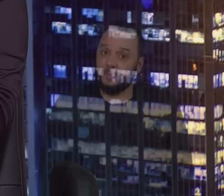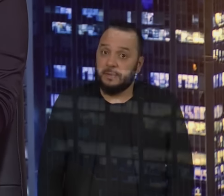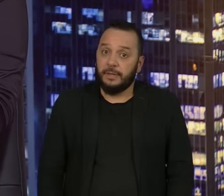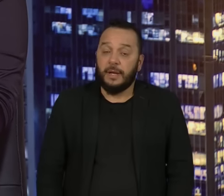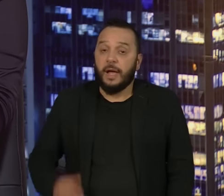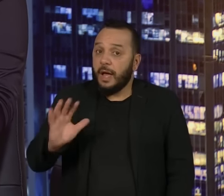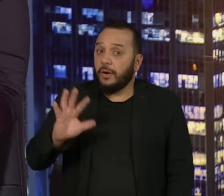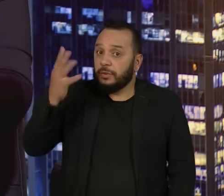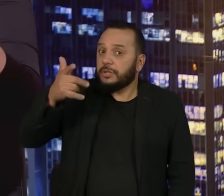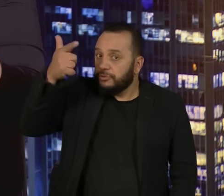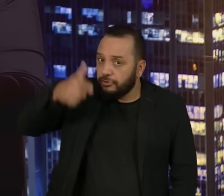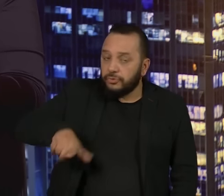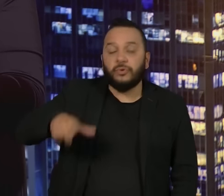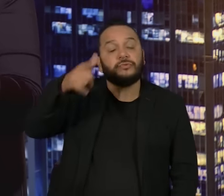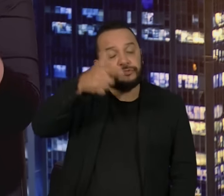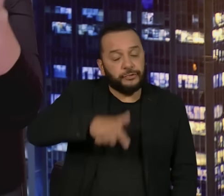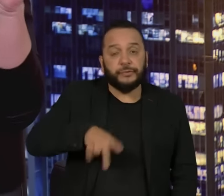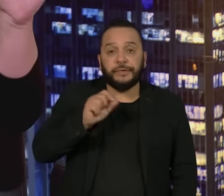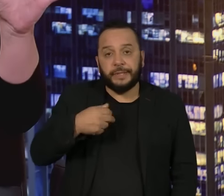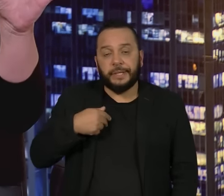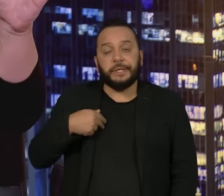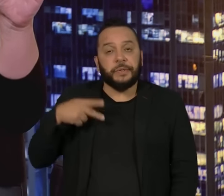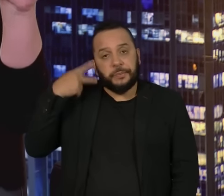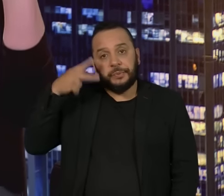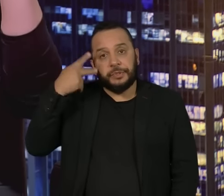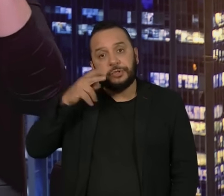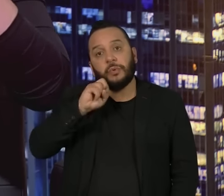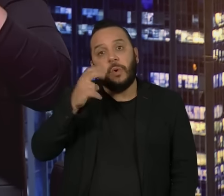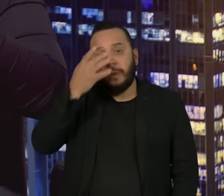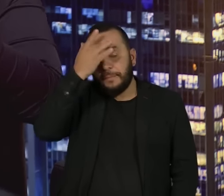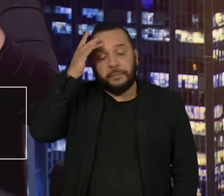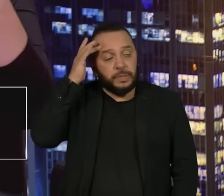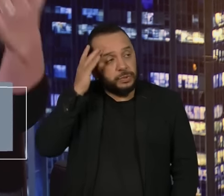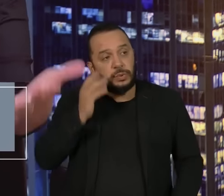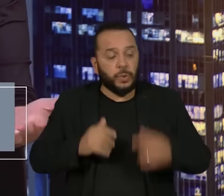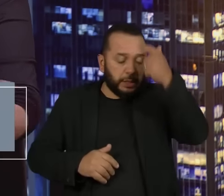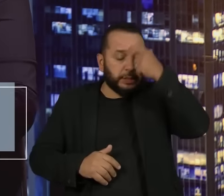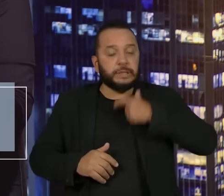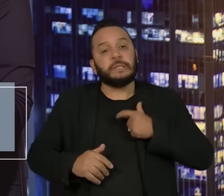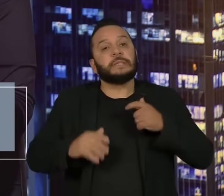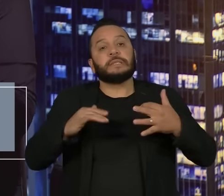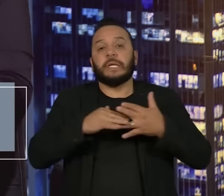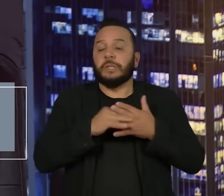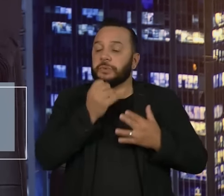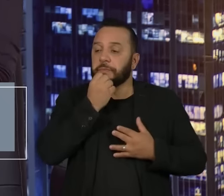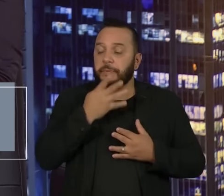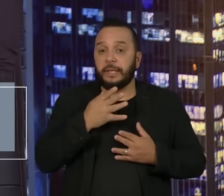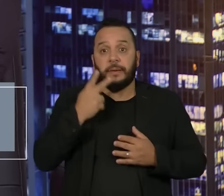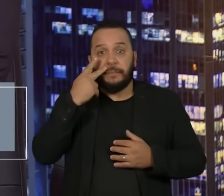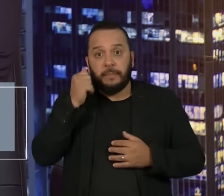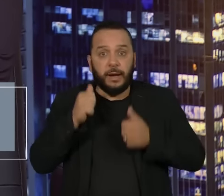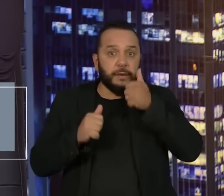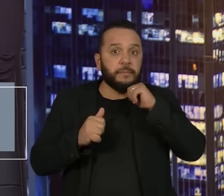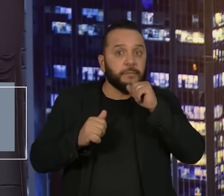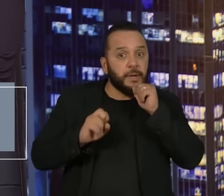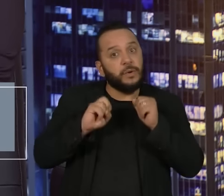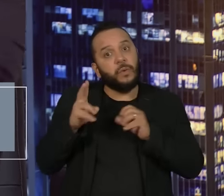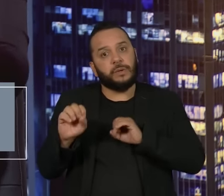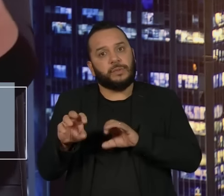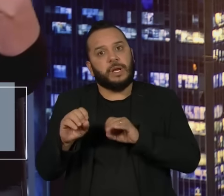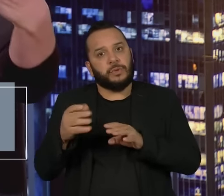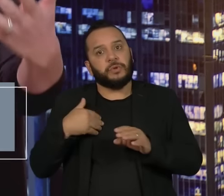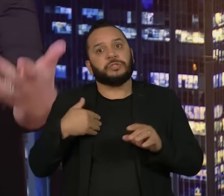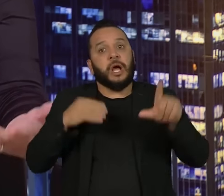cena tem se tornado comum. Um político ou um autodeclarado cidadão de bem, um pai, uma mãe, um educador, vai às redes sociais